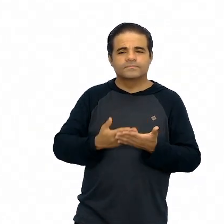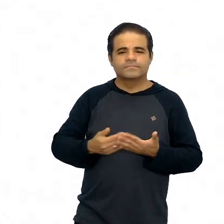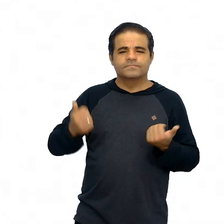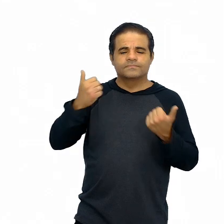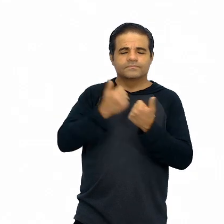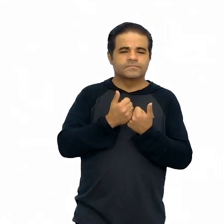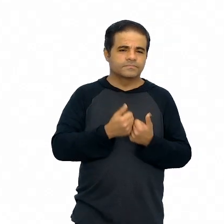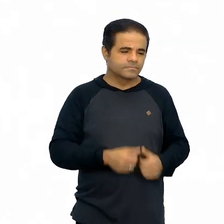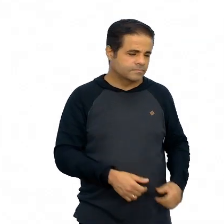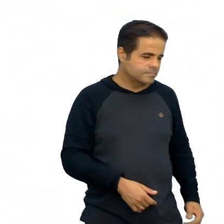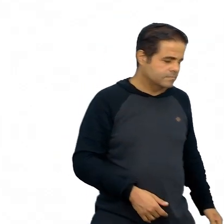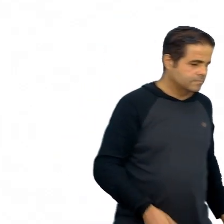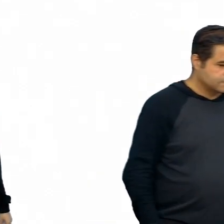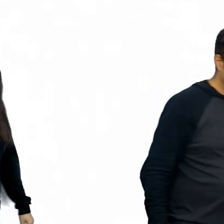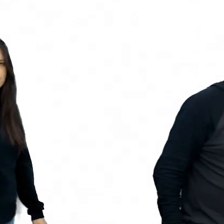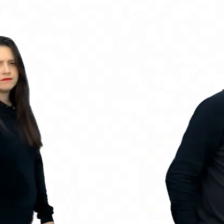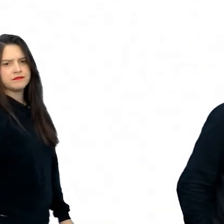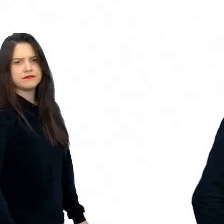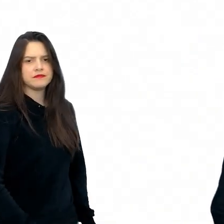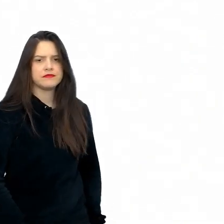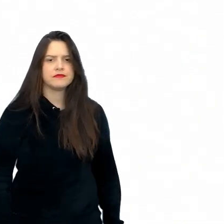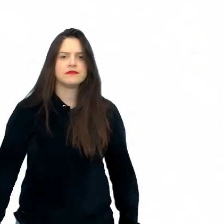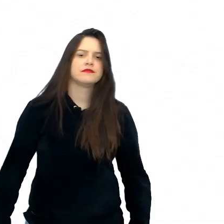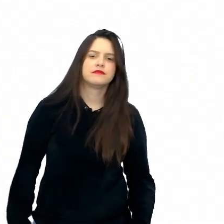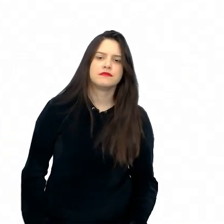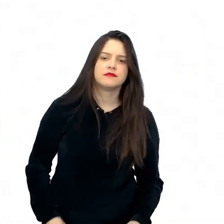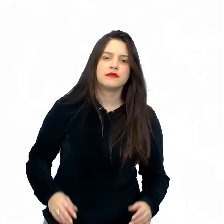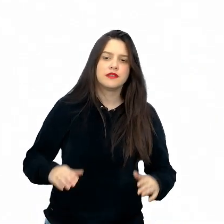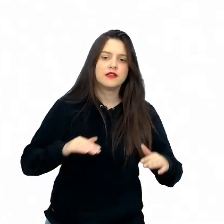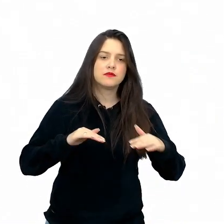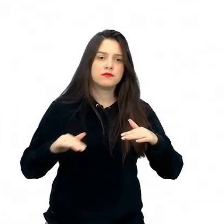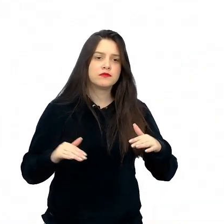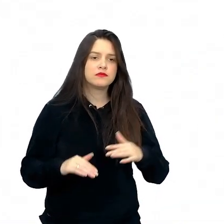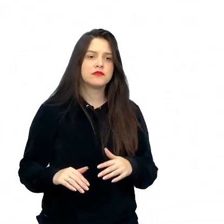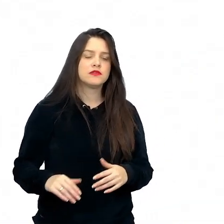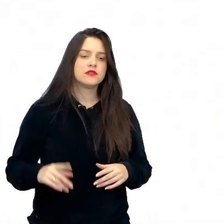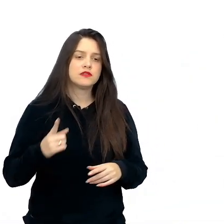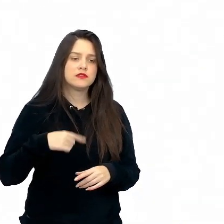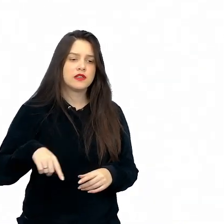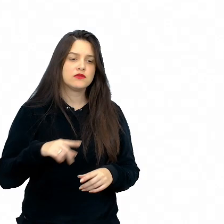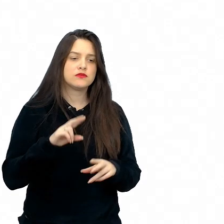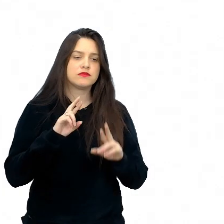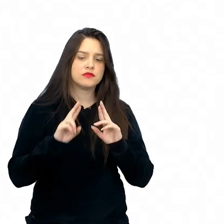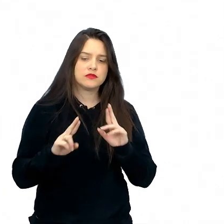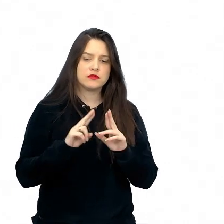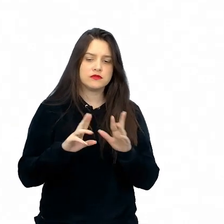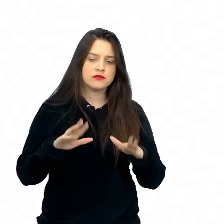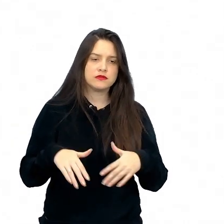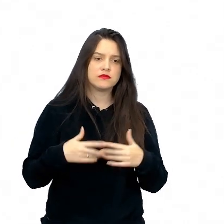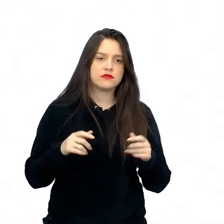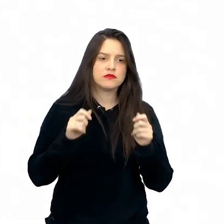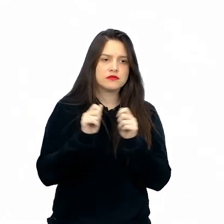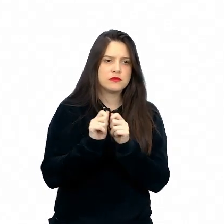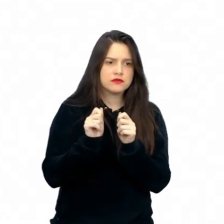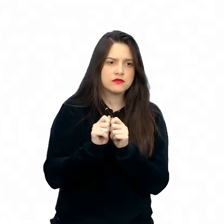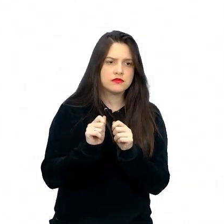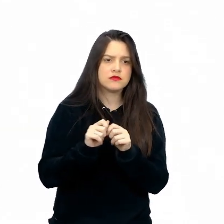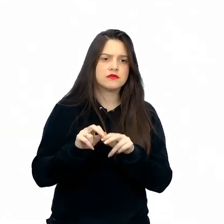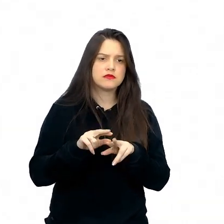Mas aí ele achou o triângulo, passou dessa fase, achou o triângulo retângulo. O que ele precisa fazer? Ele precisa